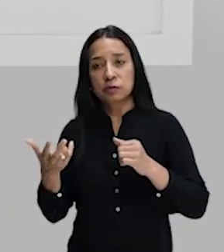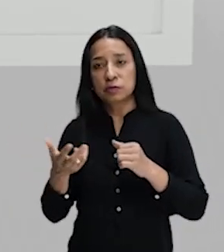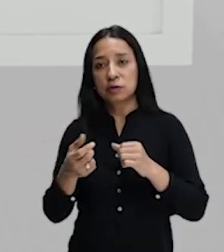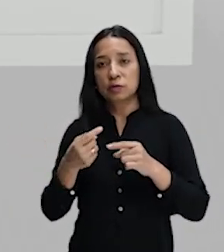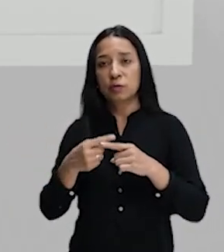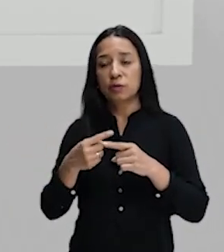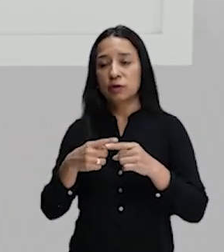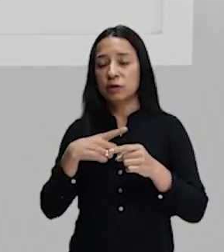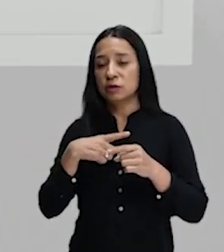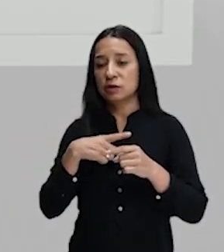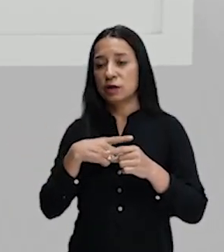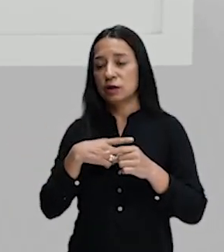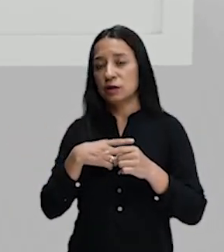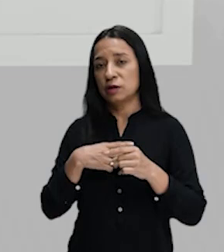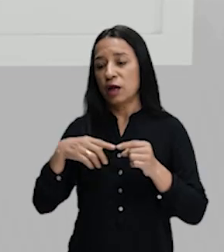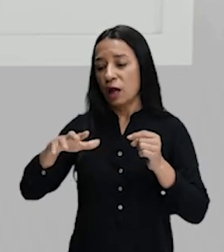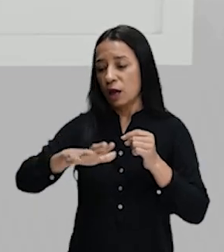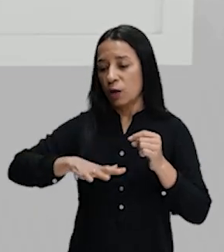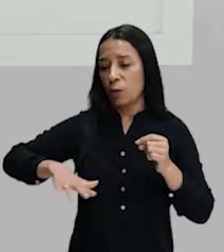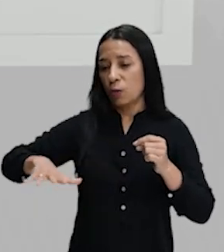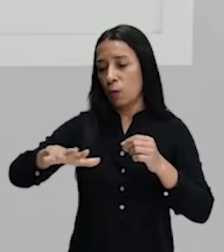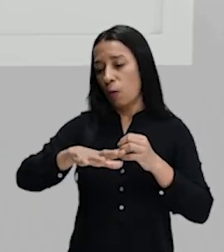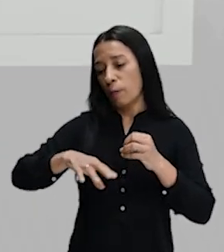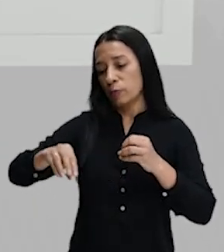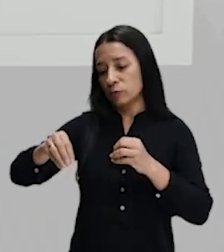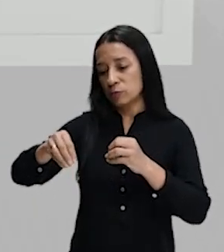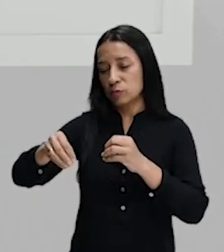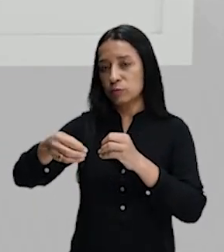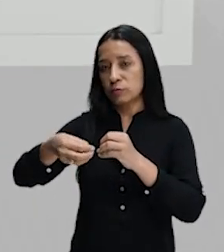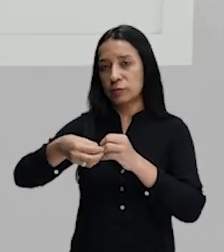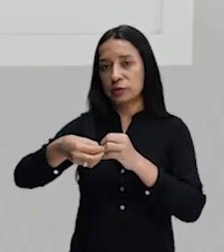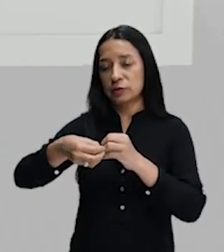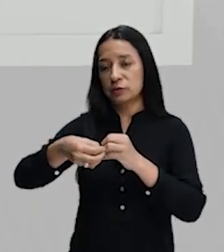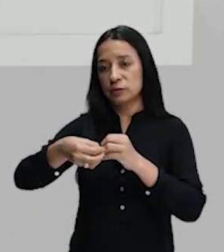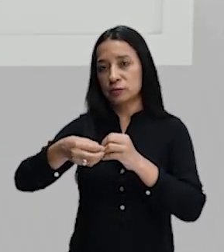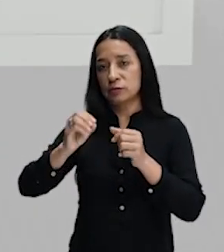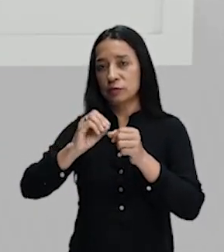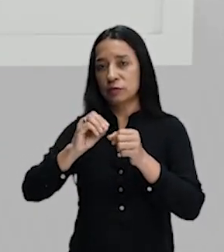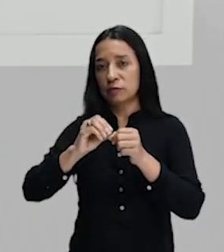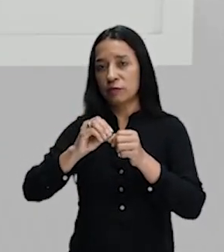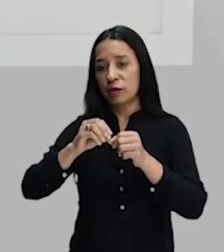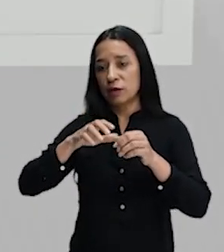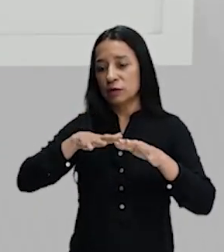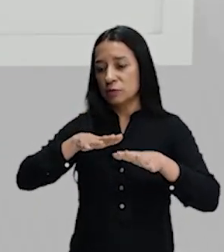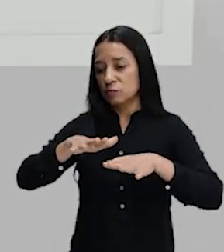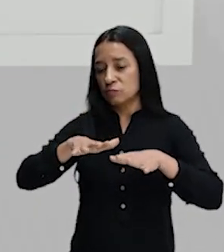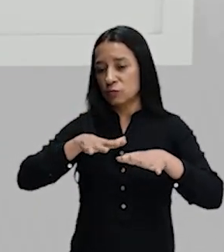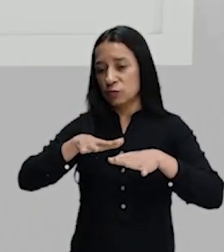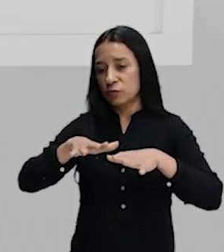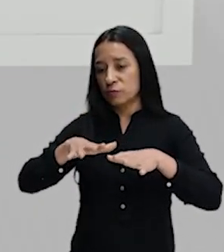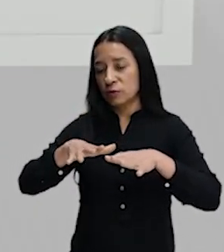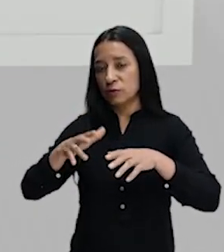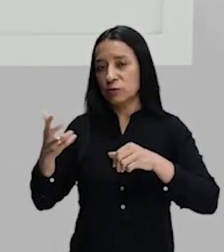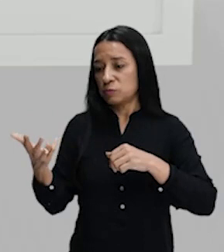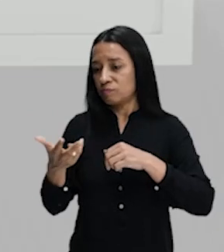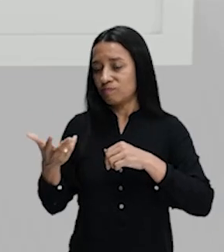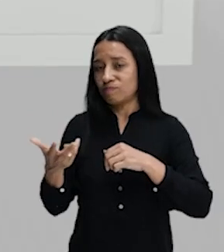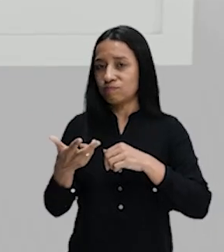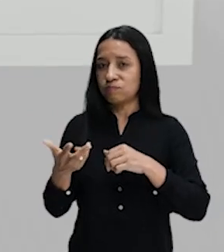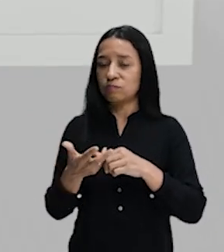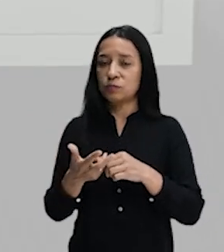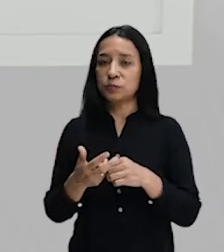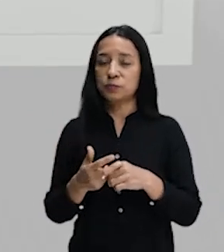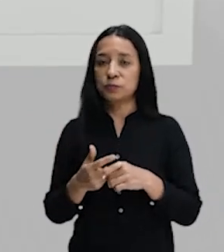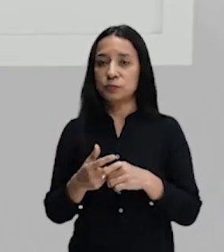campos magnéticos. Então esses campos magnéticos fazem a aceleração e fazem um desvio do elétron para,